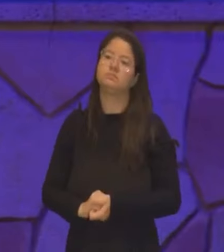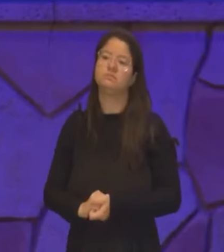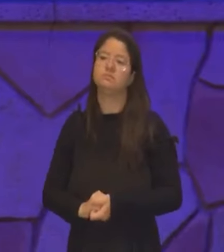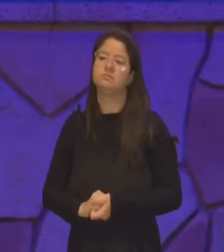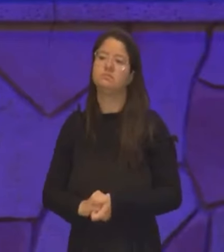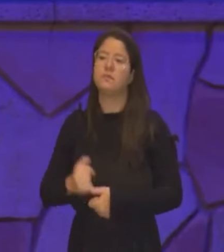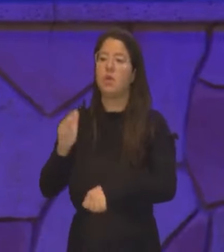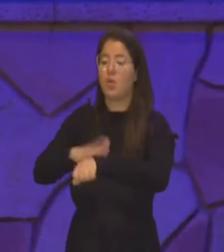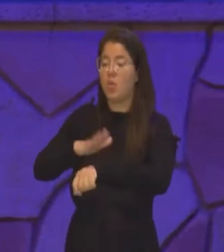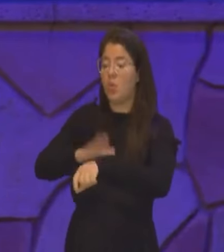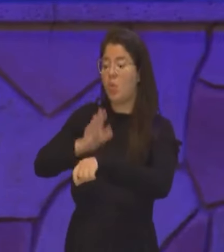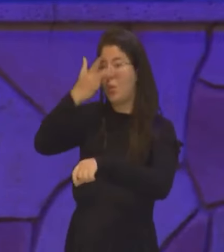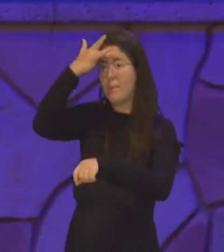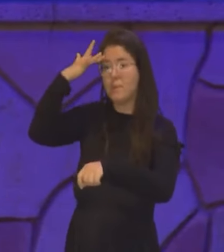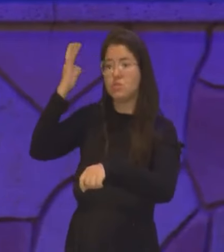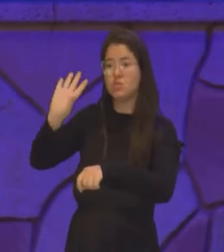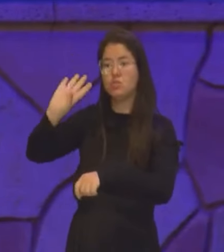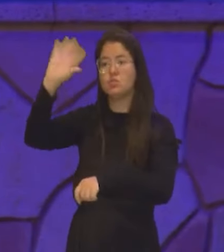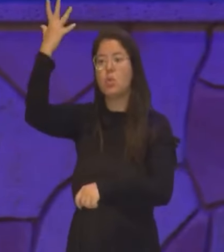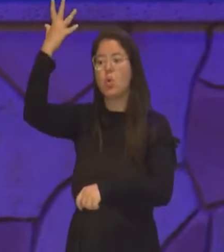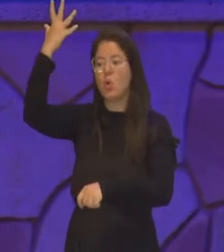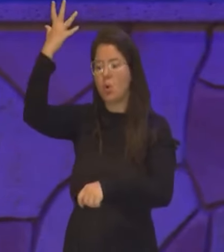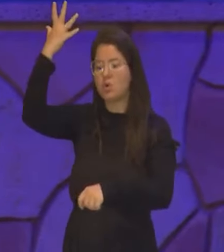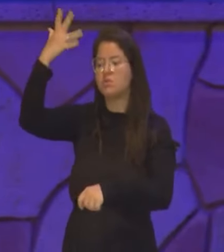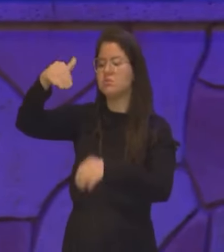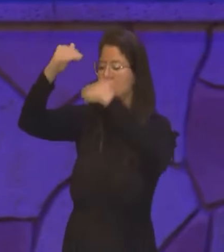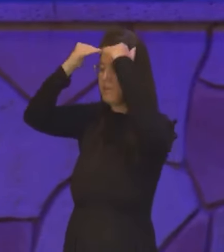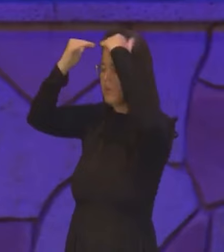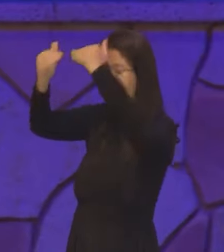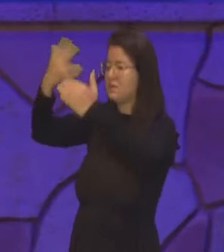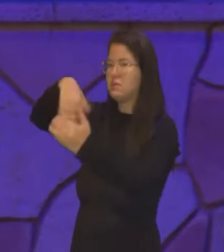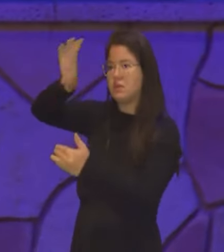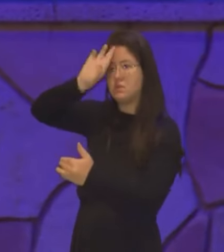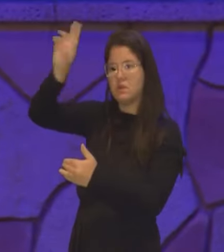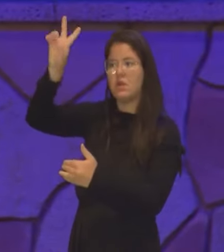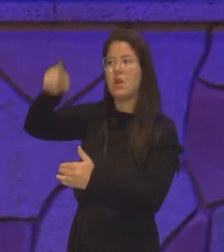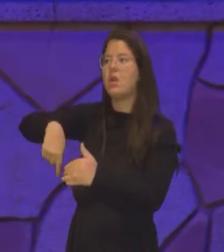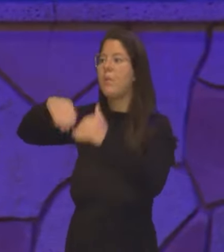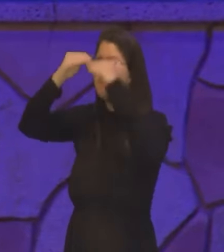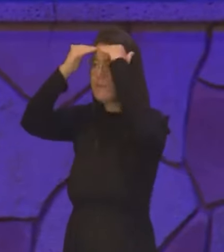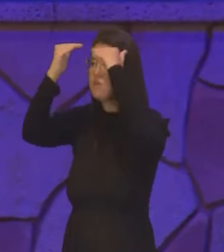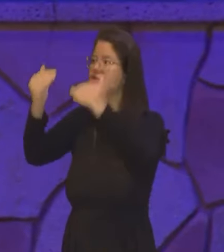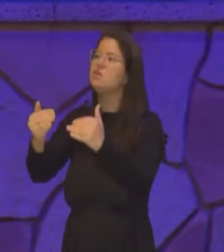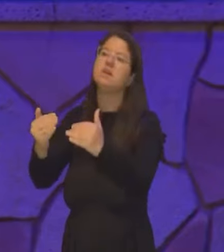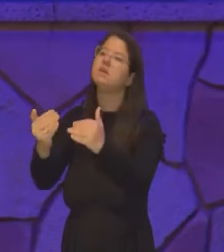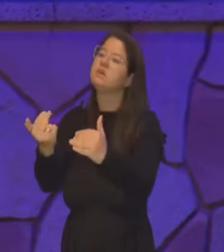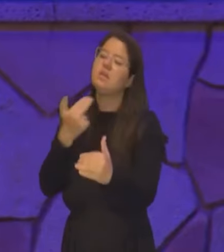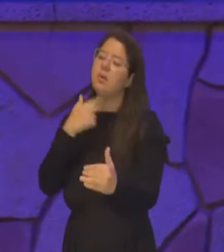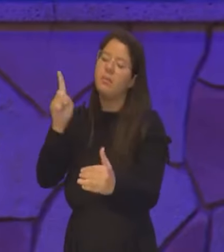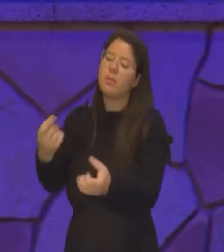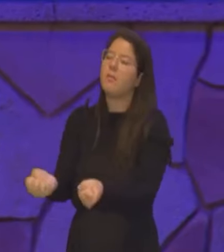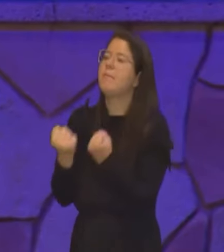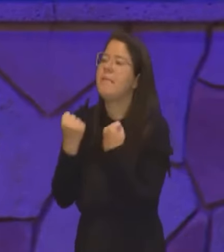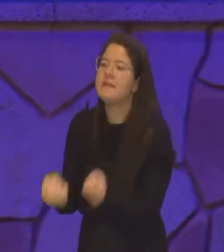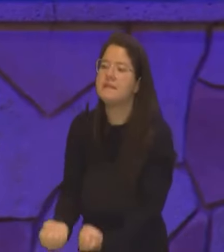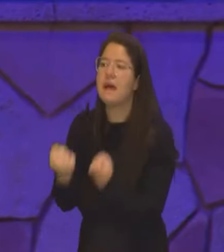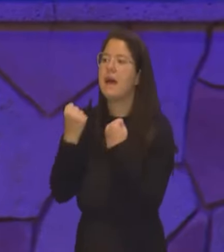E quando alguém decide caminhar em obediência ao Senhor, essa obediência não pode se tornar um peso,